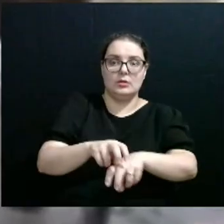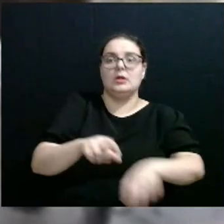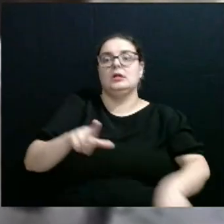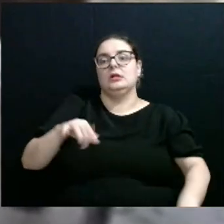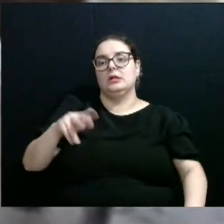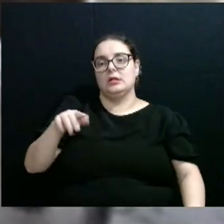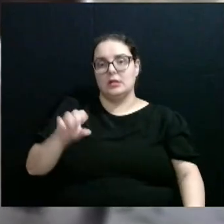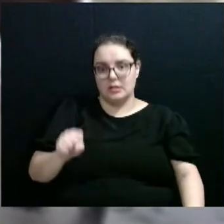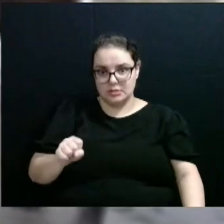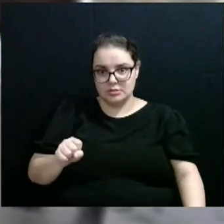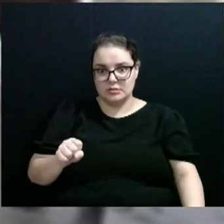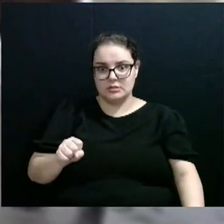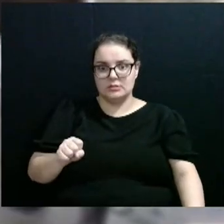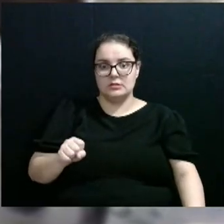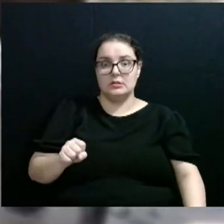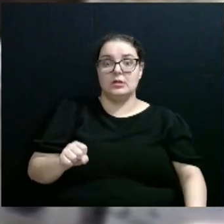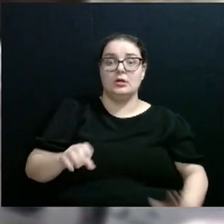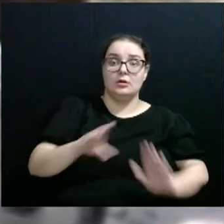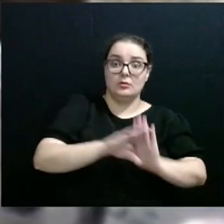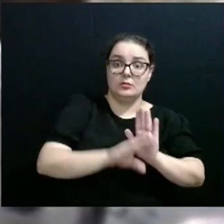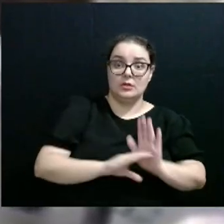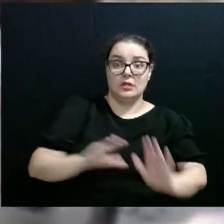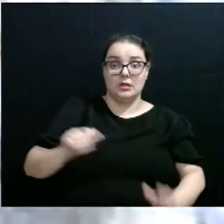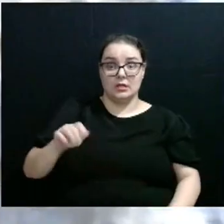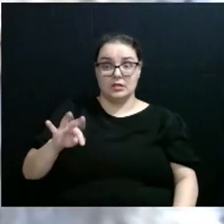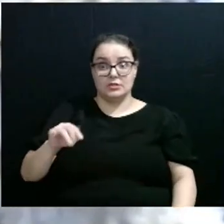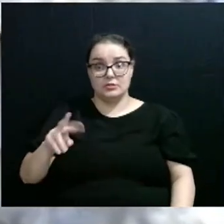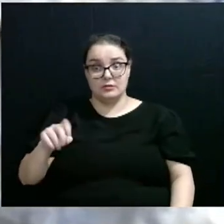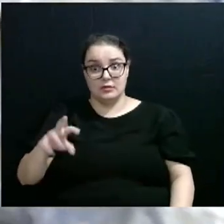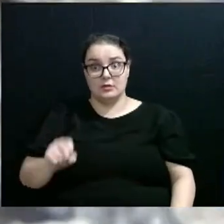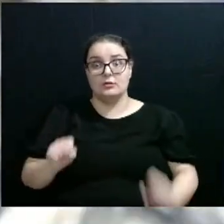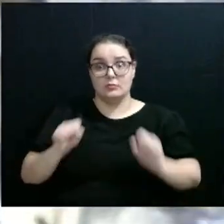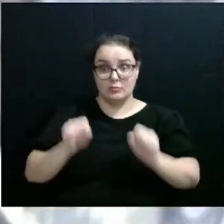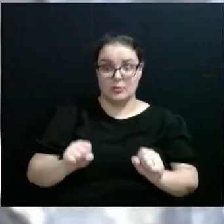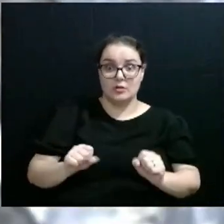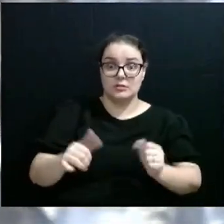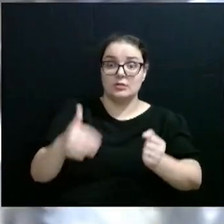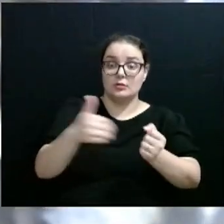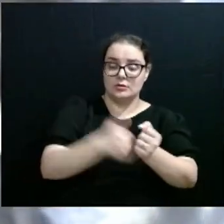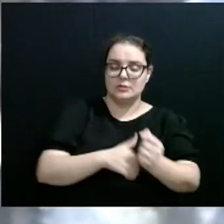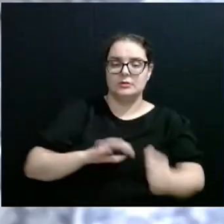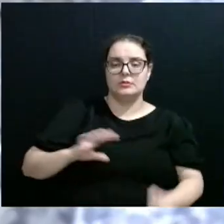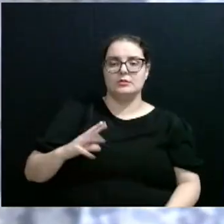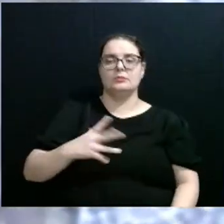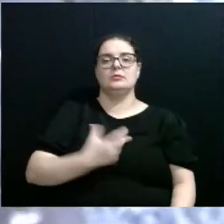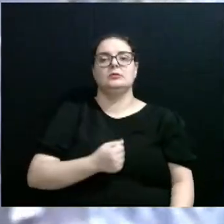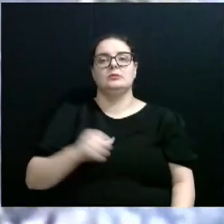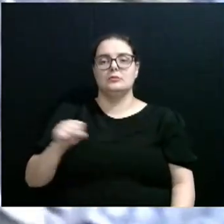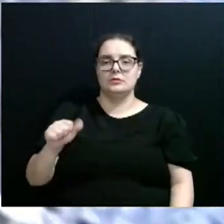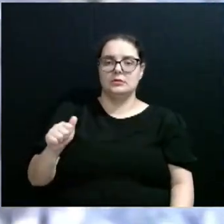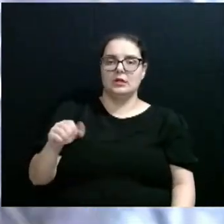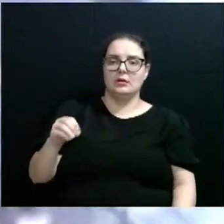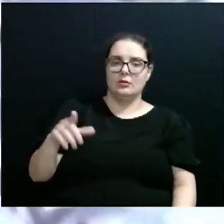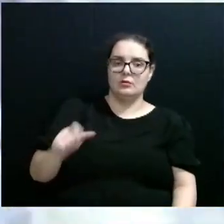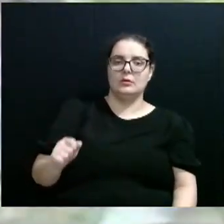em programas de cativeiro pode ser a chave para salvar o saola da extinção.